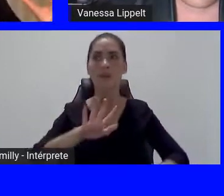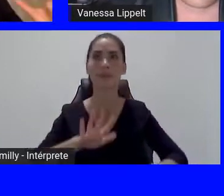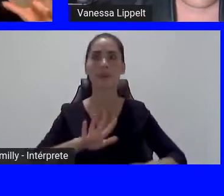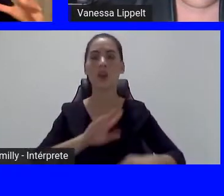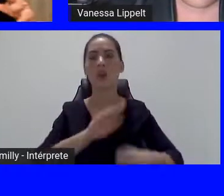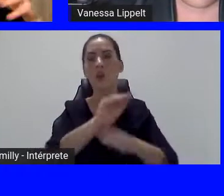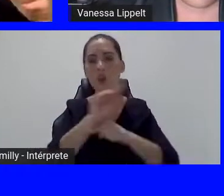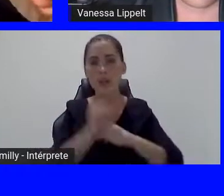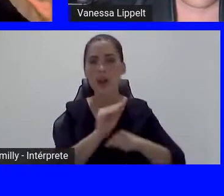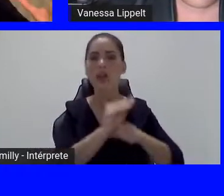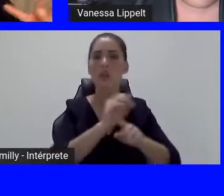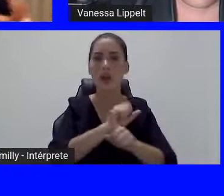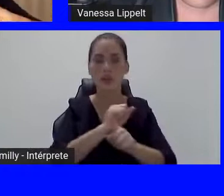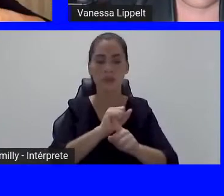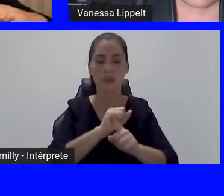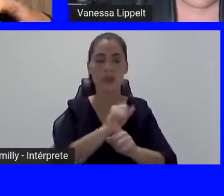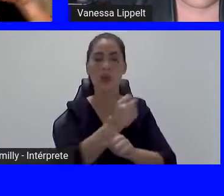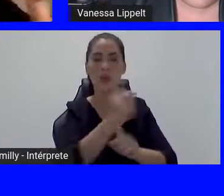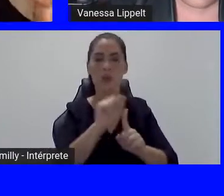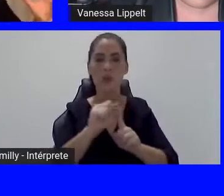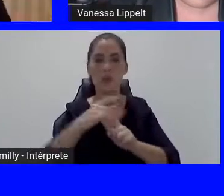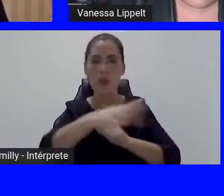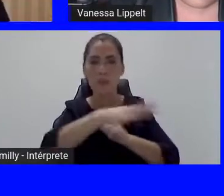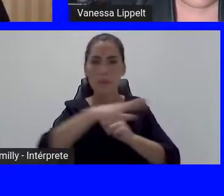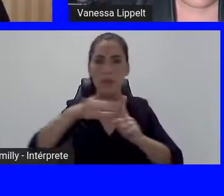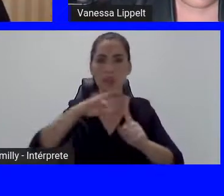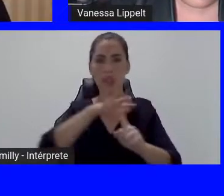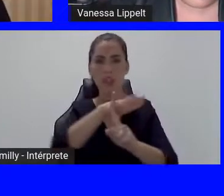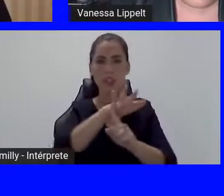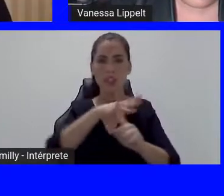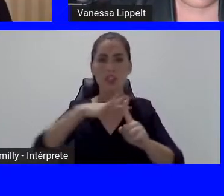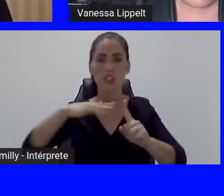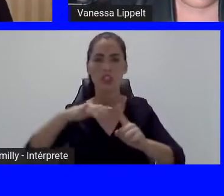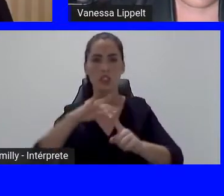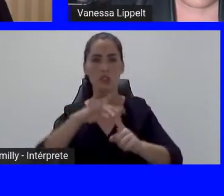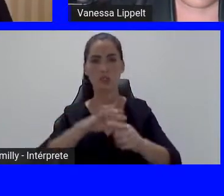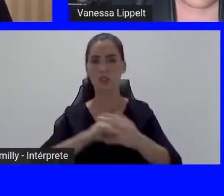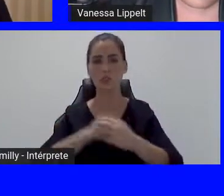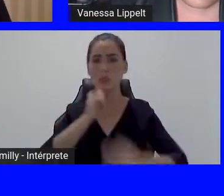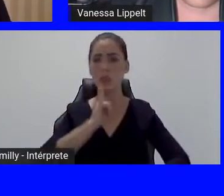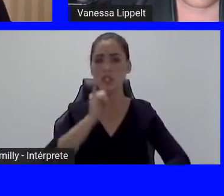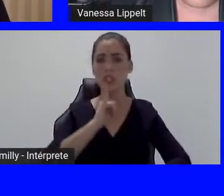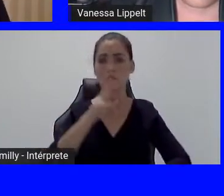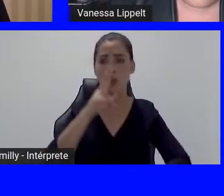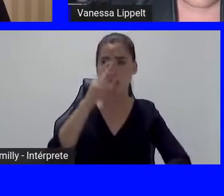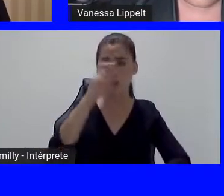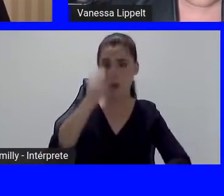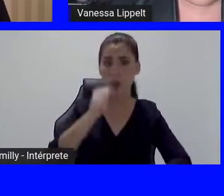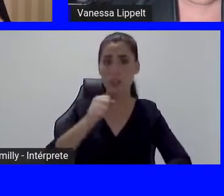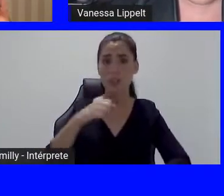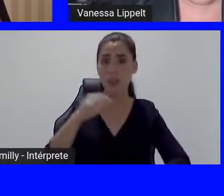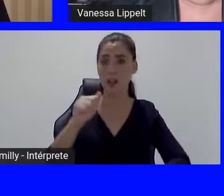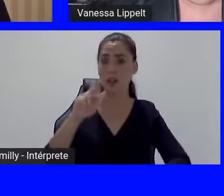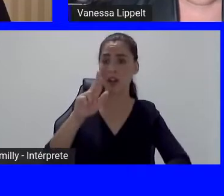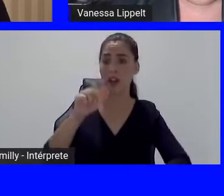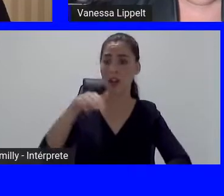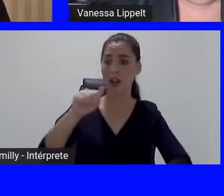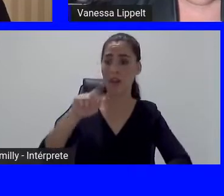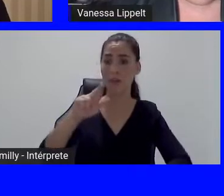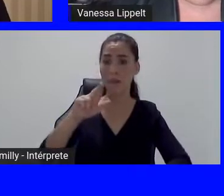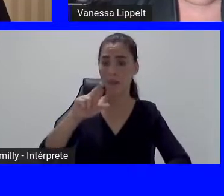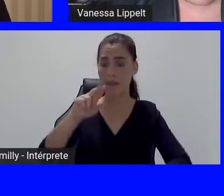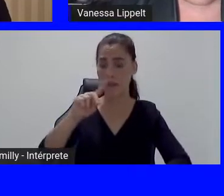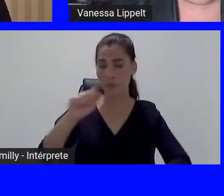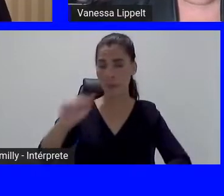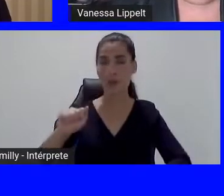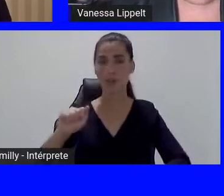as pessoas, você pega as Forças Armadas, são aqueles que estão mais preparados para cuidar da Amazônia Legal. Aliás, já o fazem através de programas e